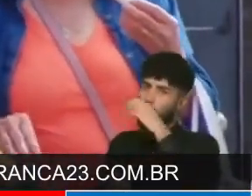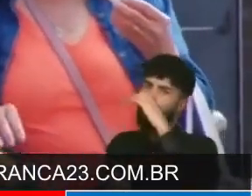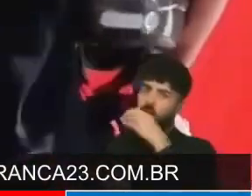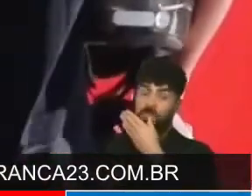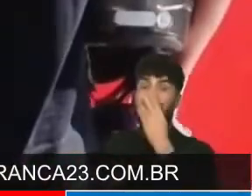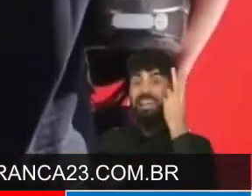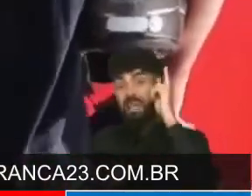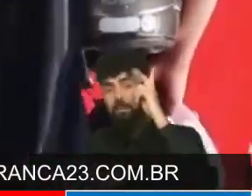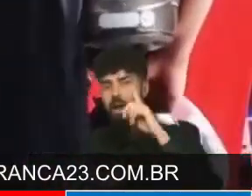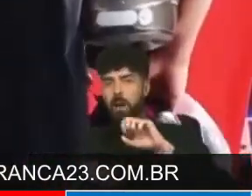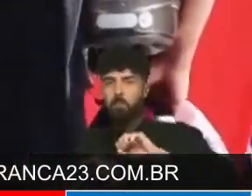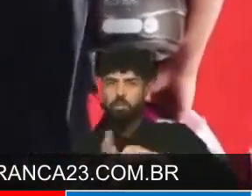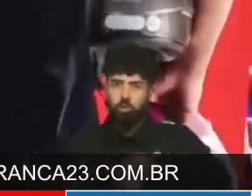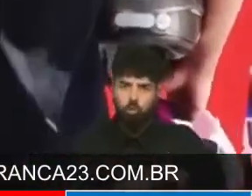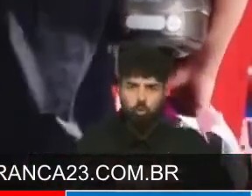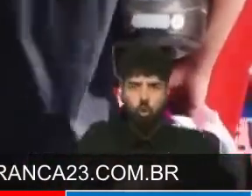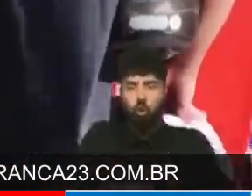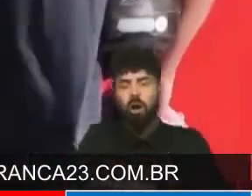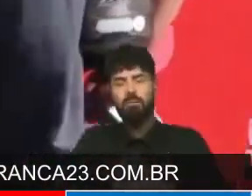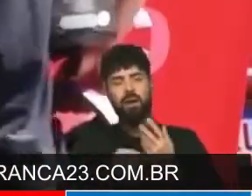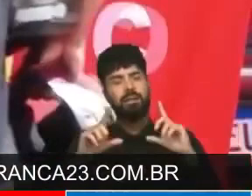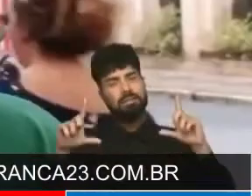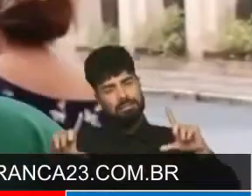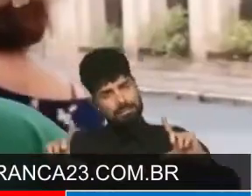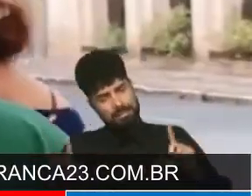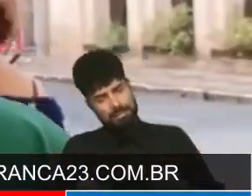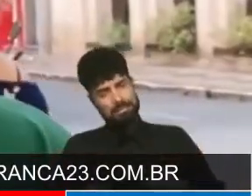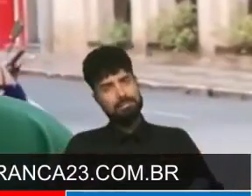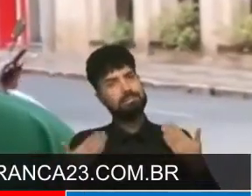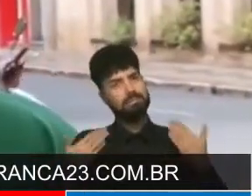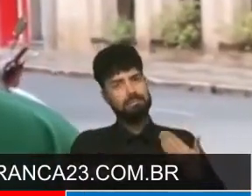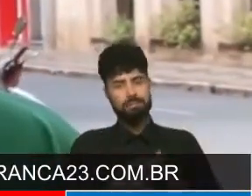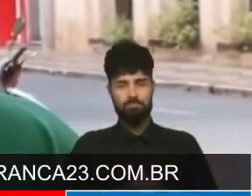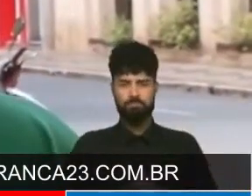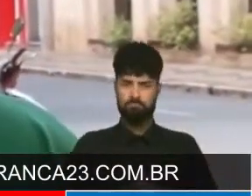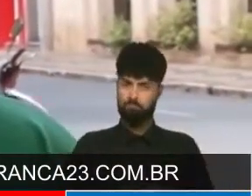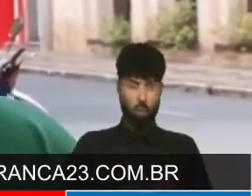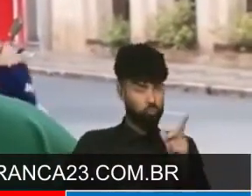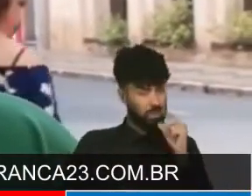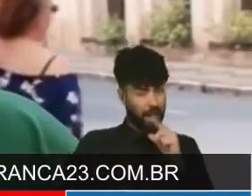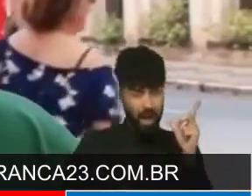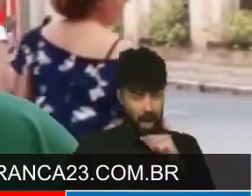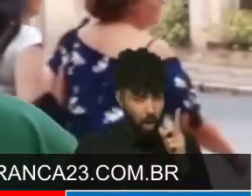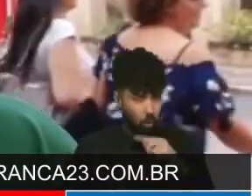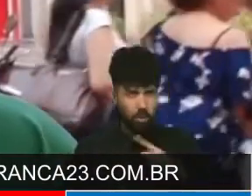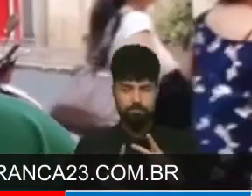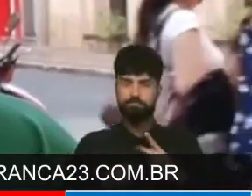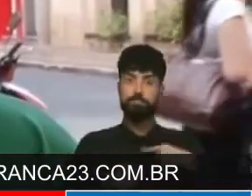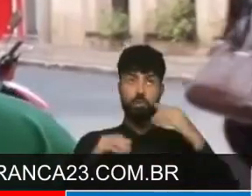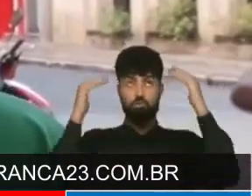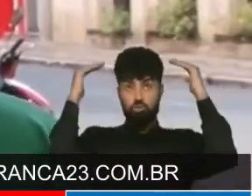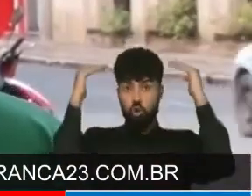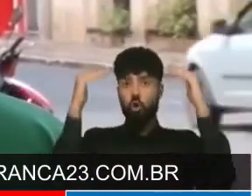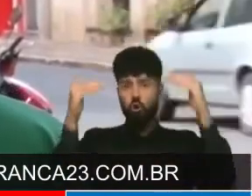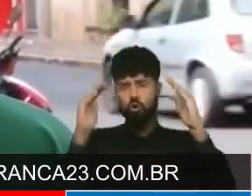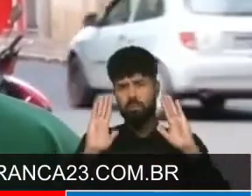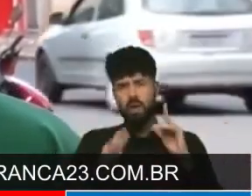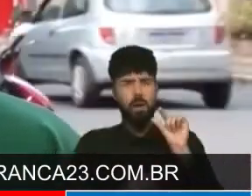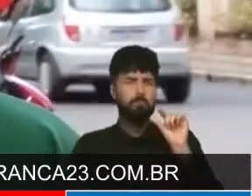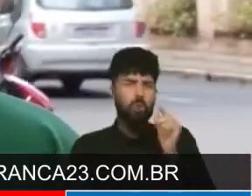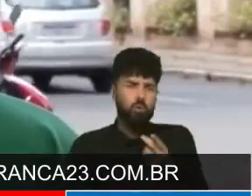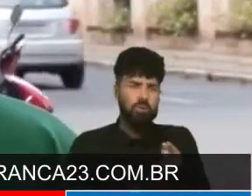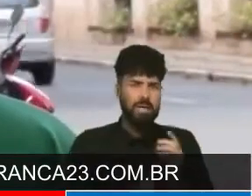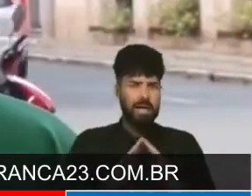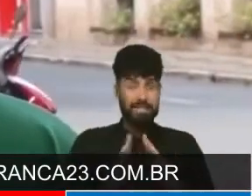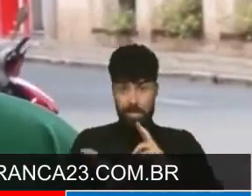para dar conta de amenizar esse calorão. Muita água e sombra. Pouco saio de casa, né, de manhã cedo,